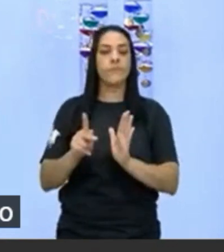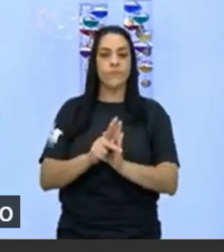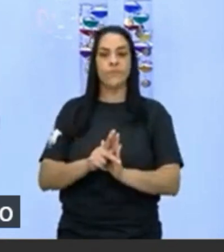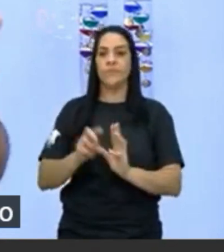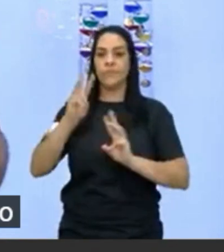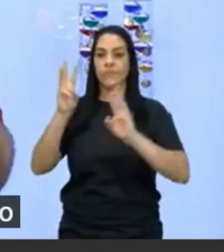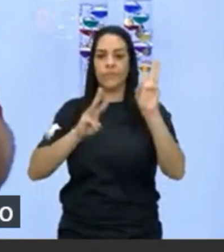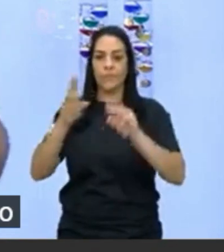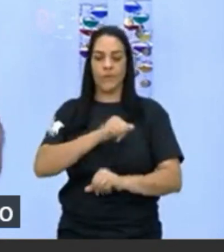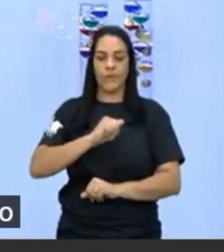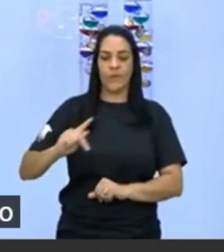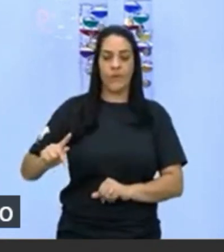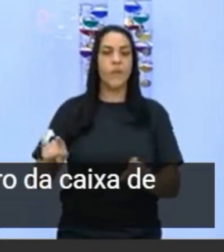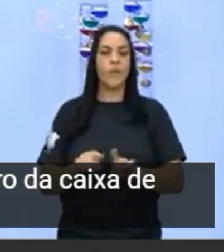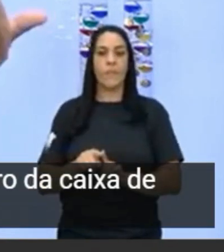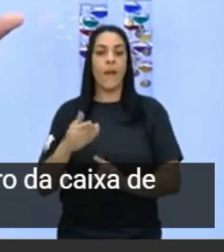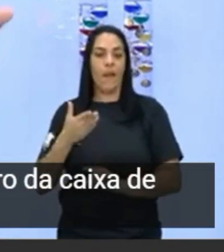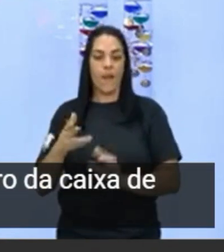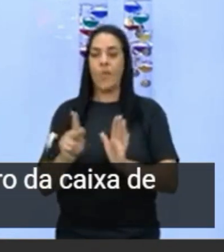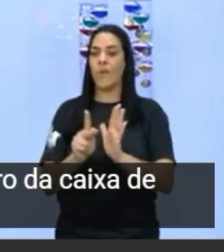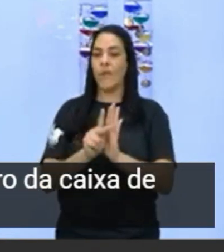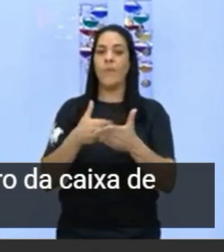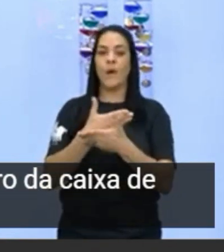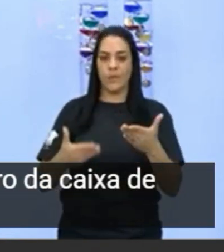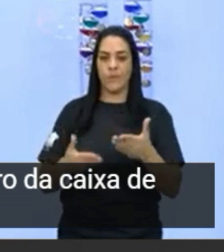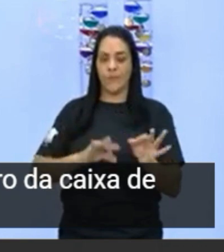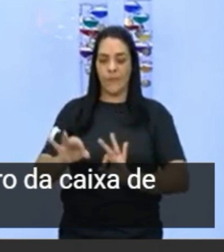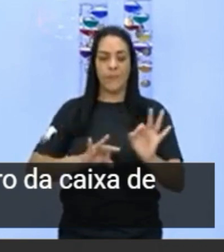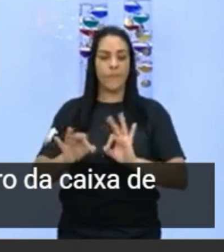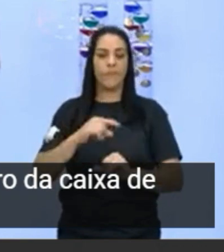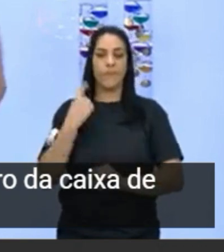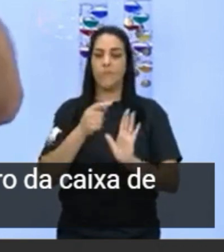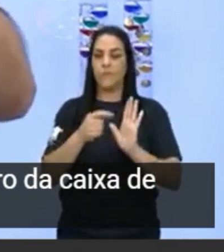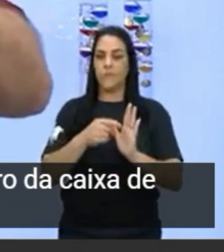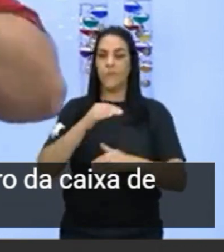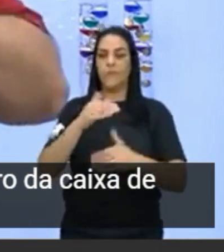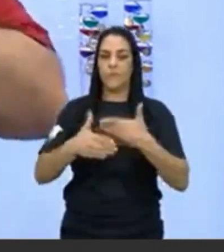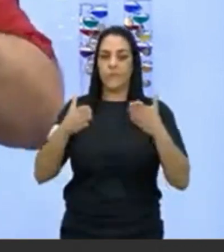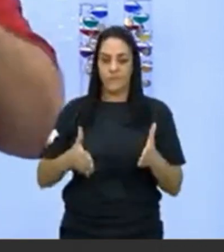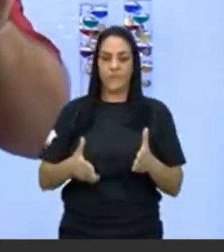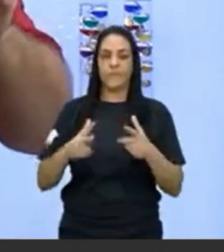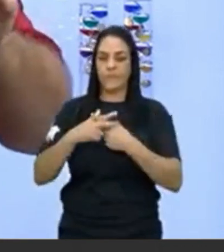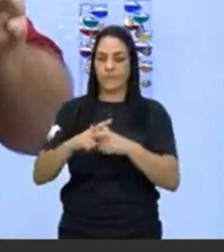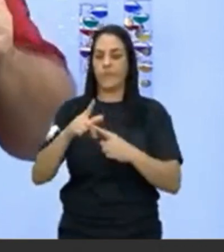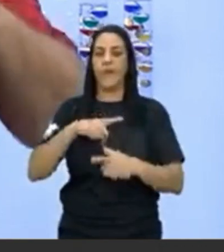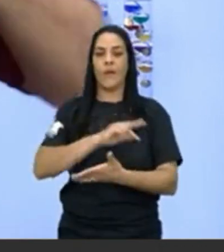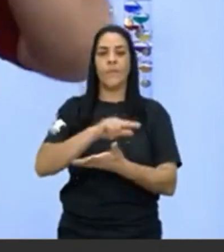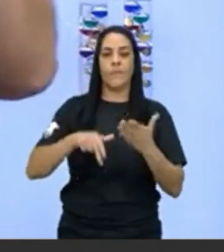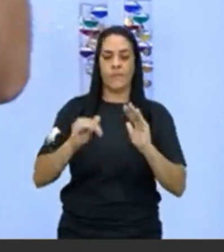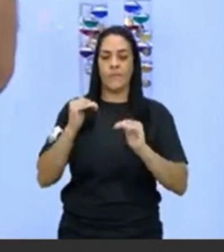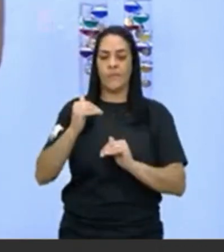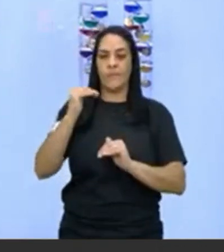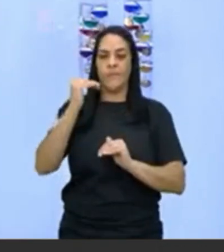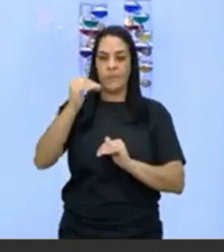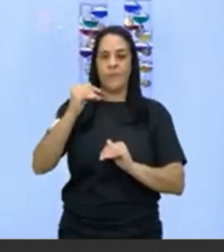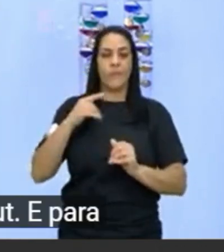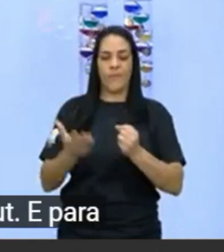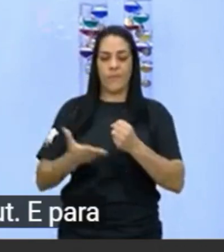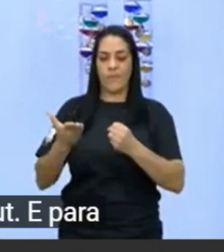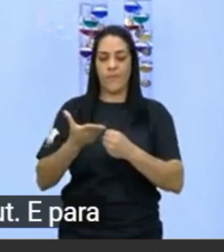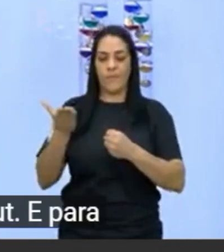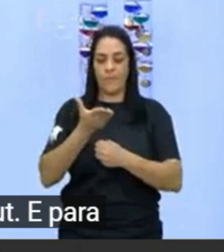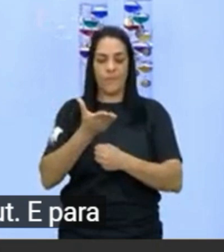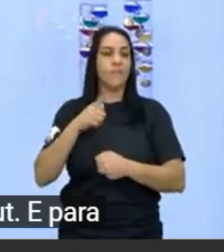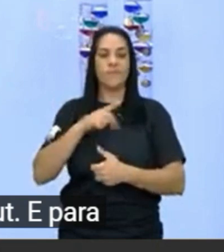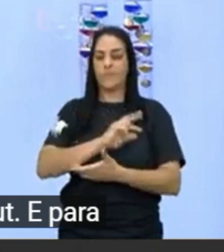ela é feita no site MakeCode. E lá no site MakeCode, onde a gente programa o nosso Microbit, dentro da caixa de ferramentas tem várias categorias. A categoria básico,